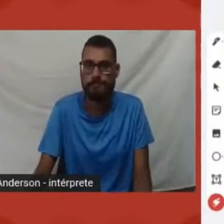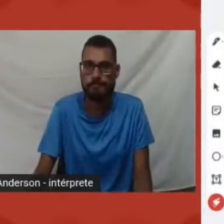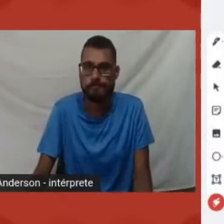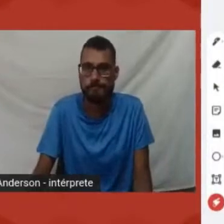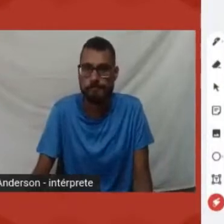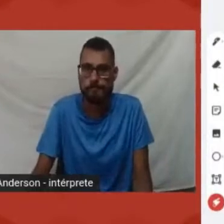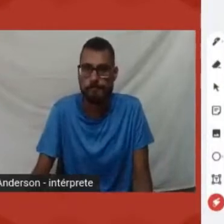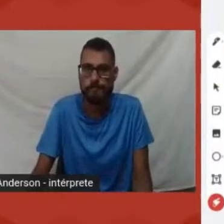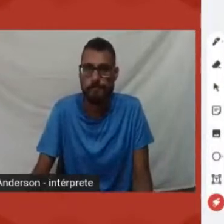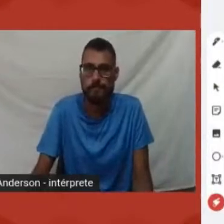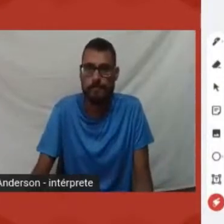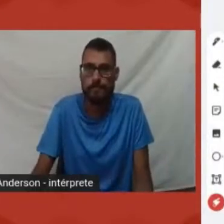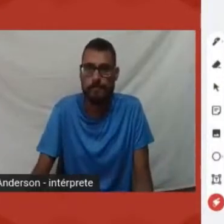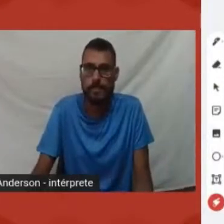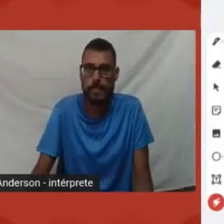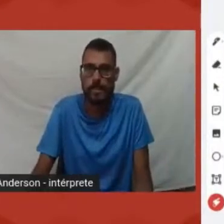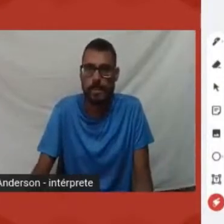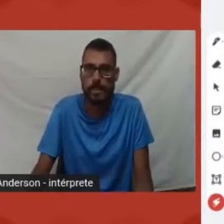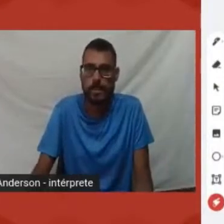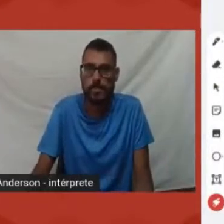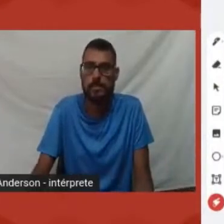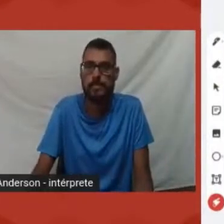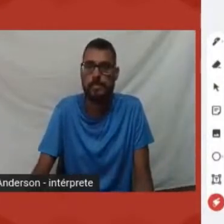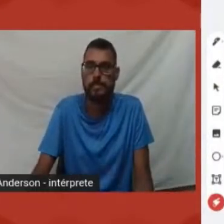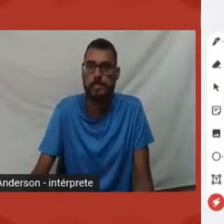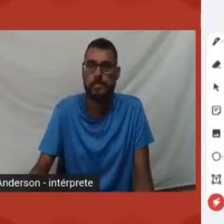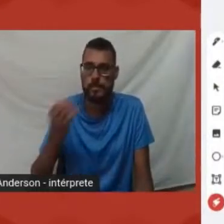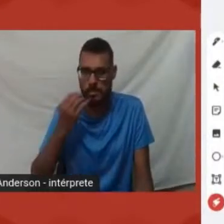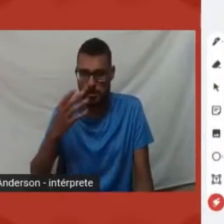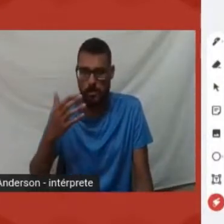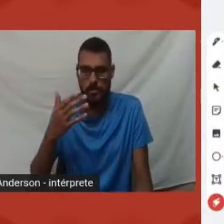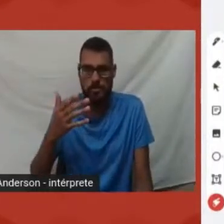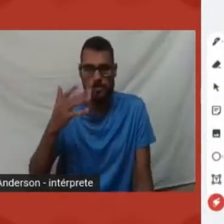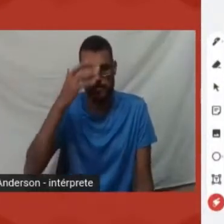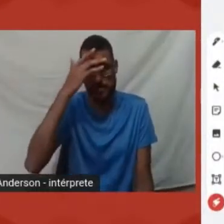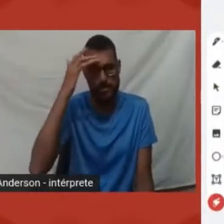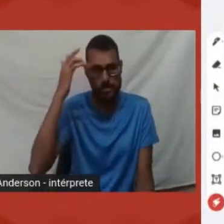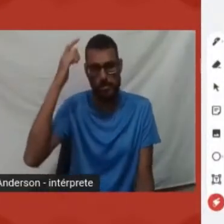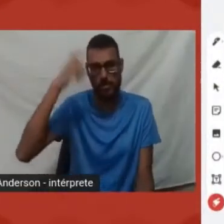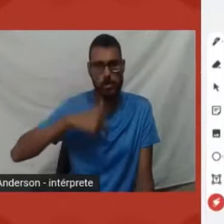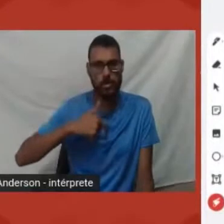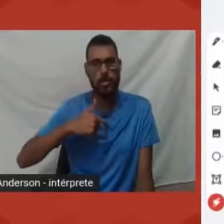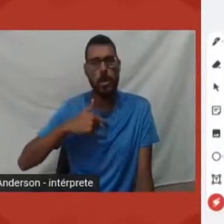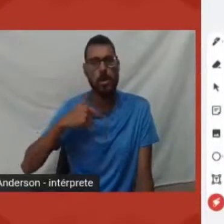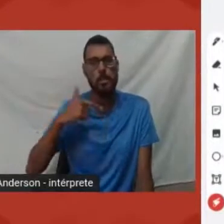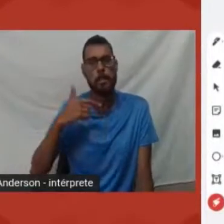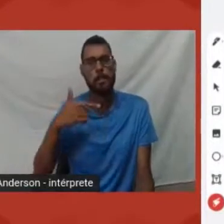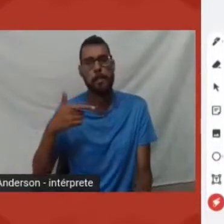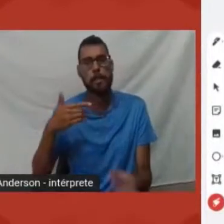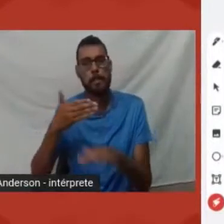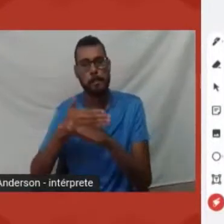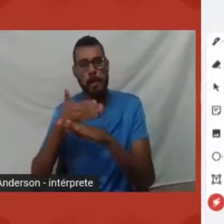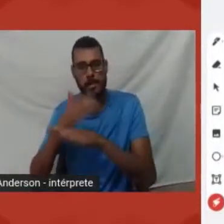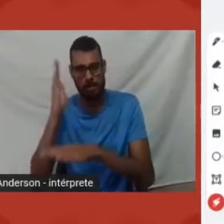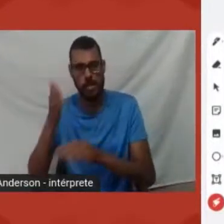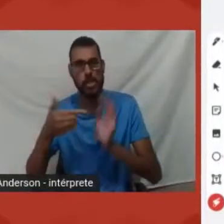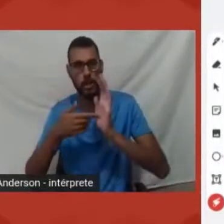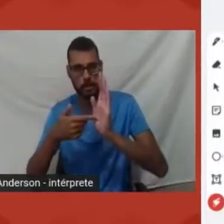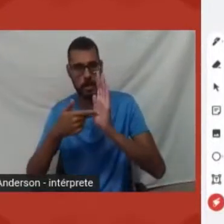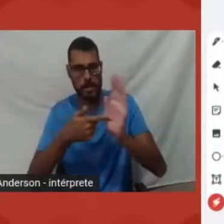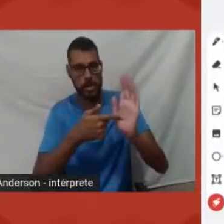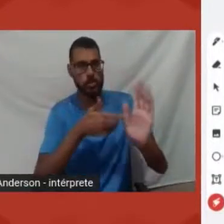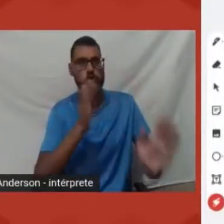então a gente precisa aqui, vocês já fizeram a apresentação dos participantes? Já?